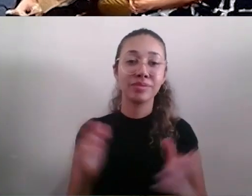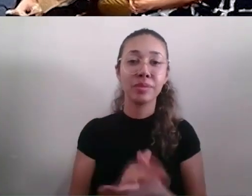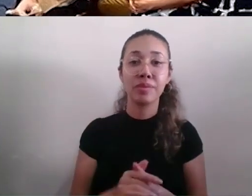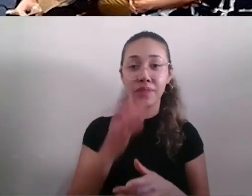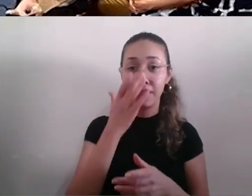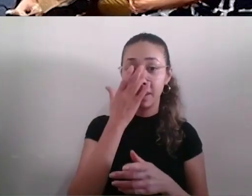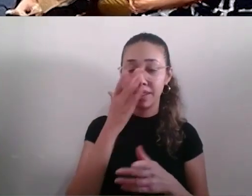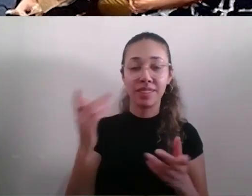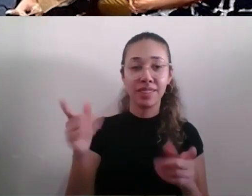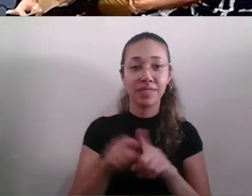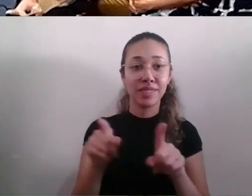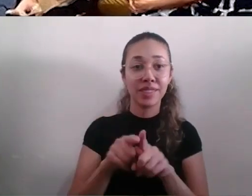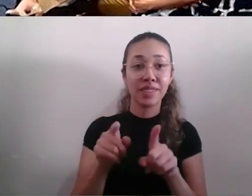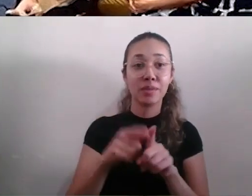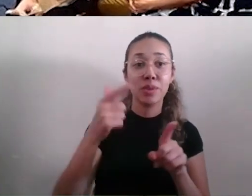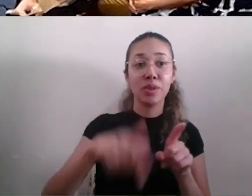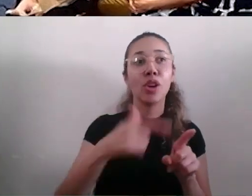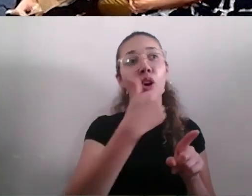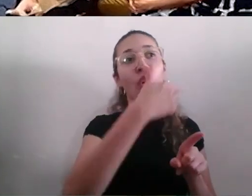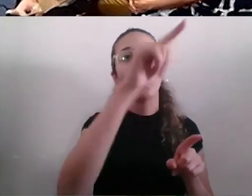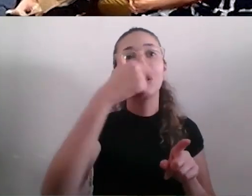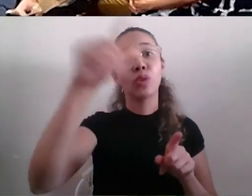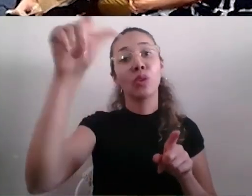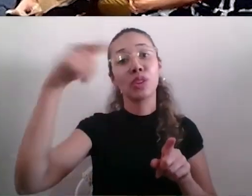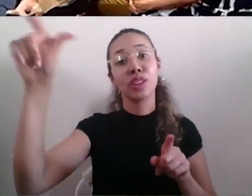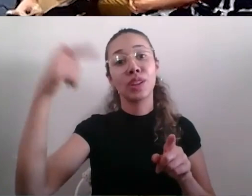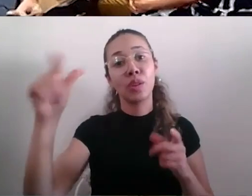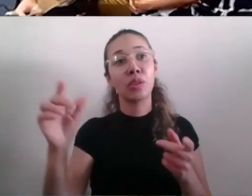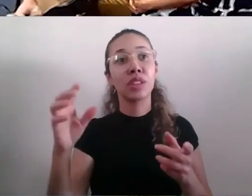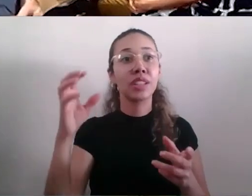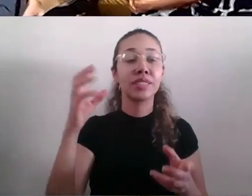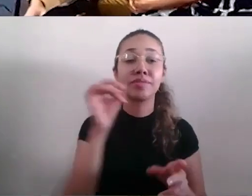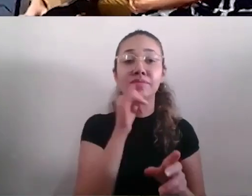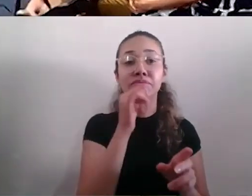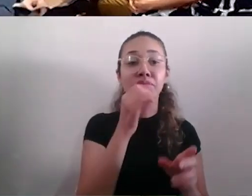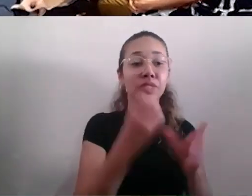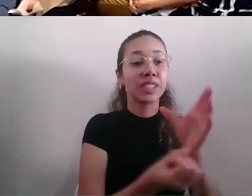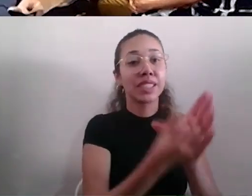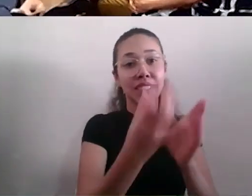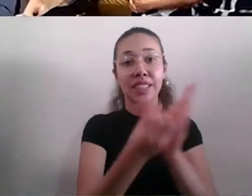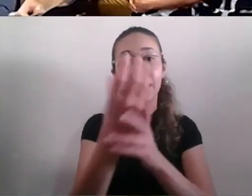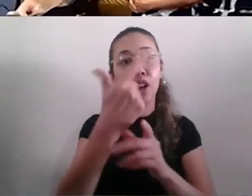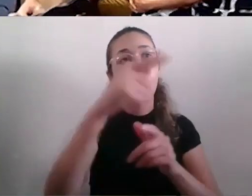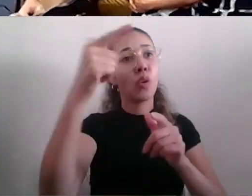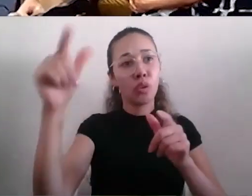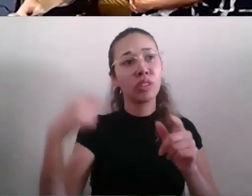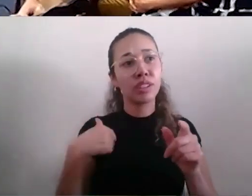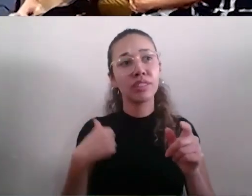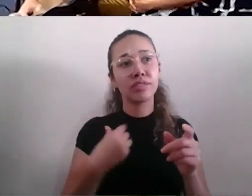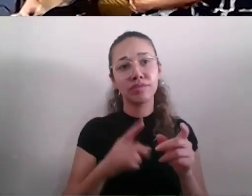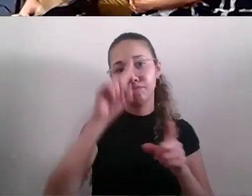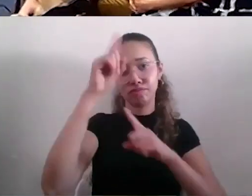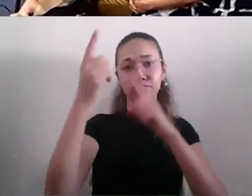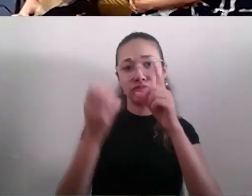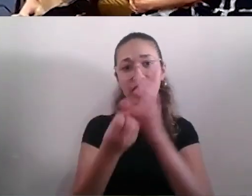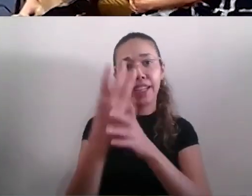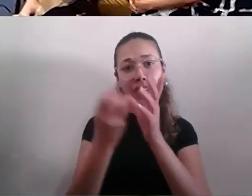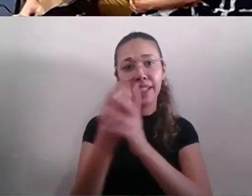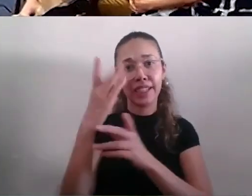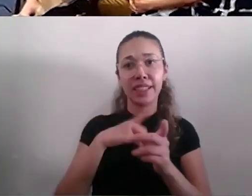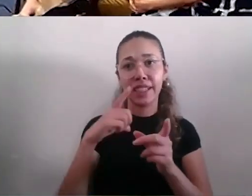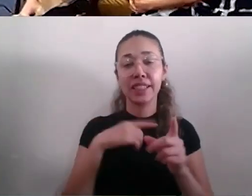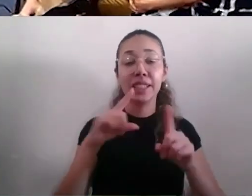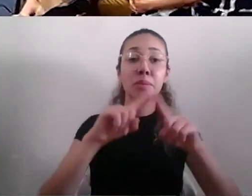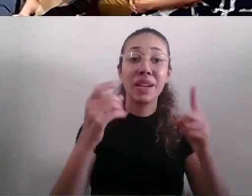outro. Praia dos Ossos, não. Outras séries, sim, sem dúvida. Outras séries, sim. Mas se eu fosse uma